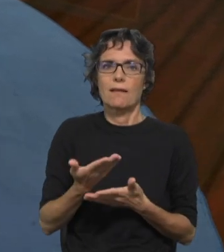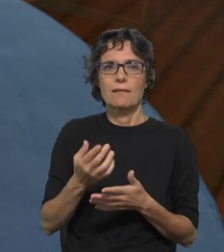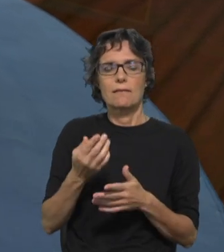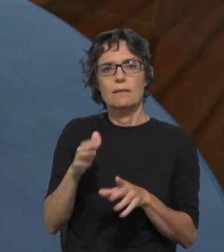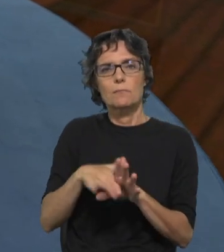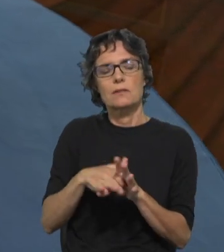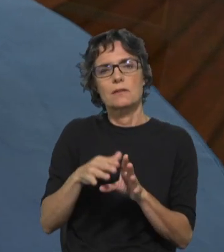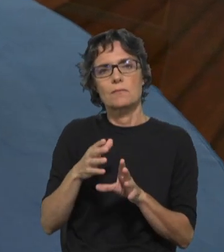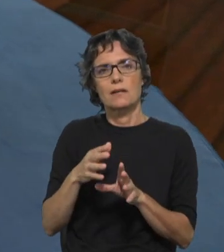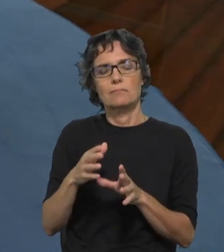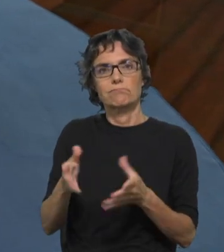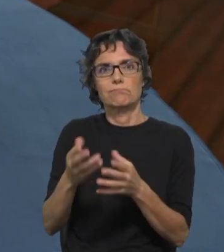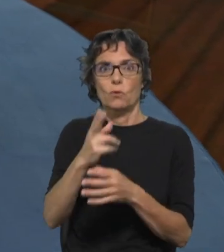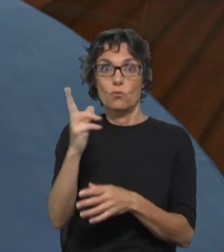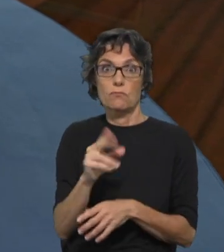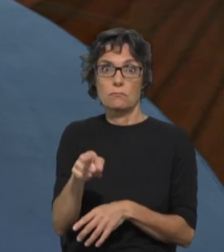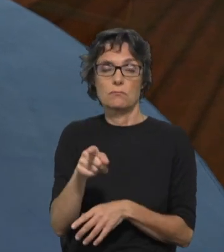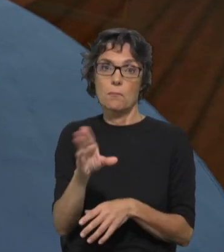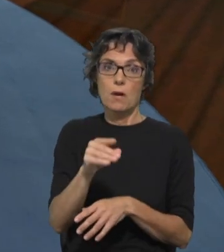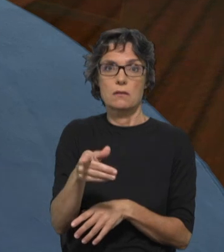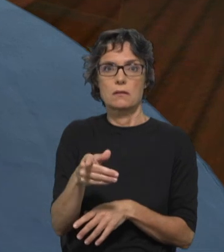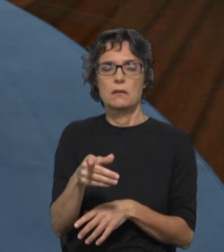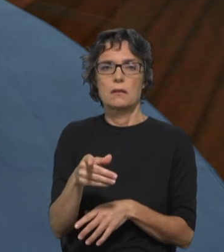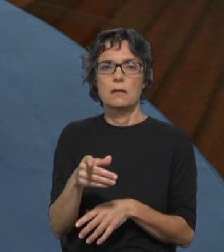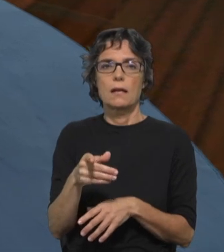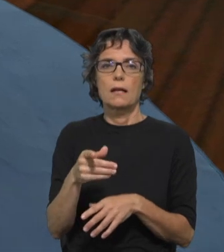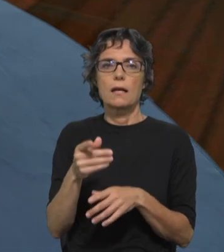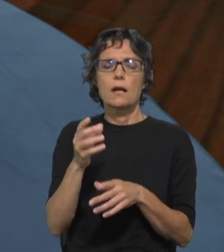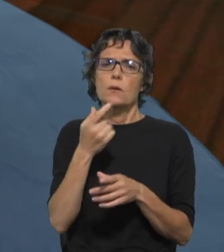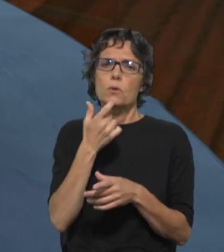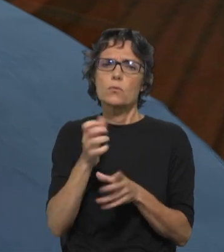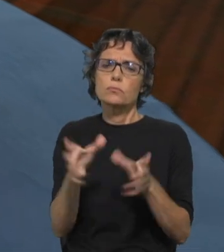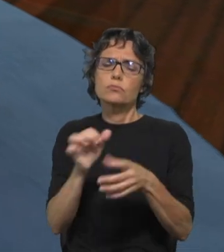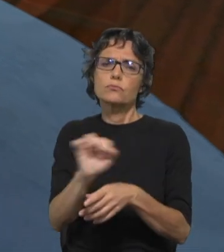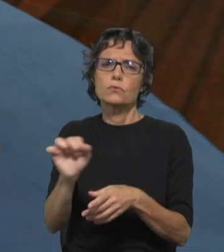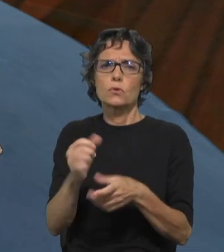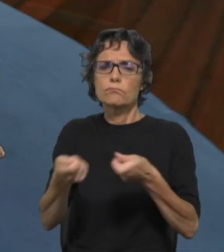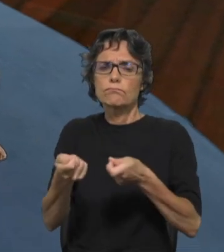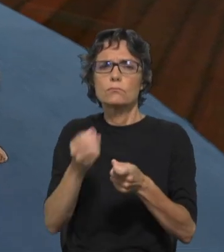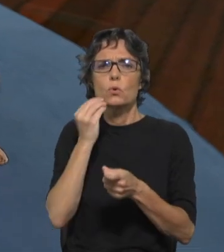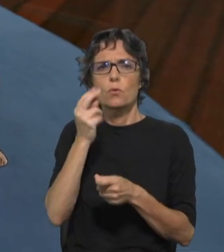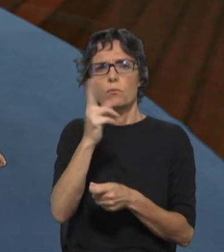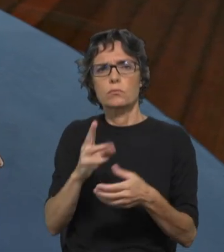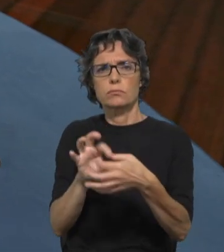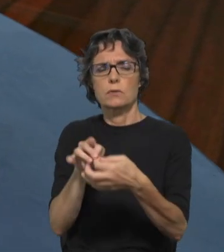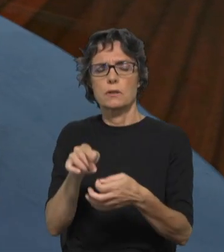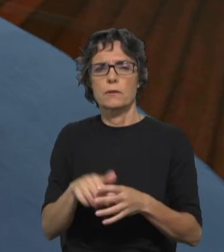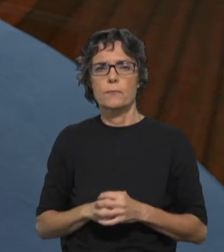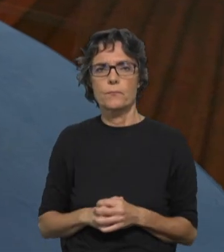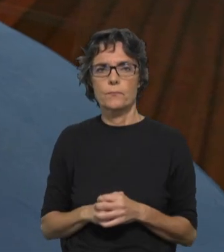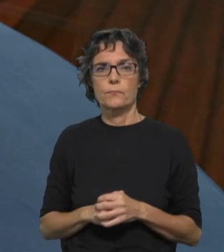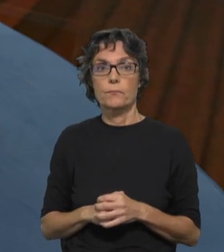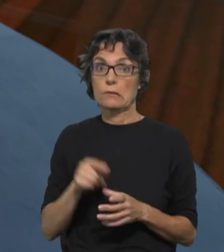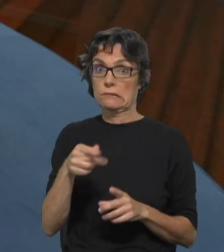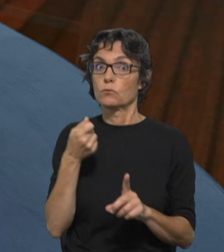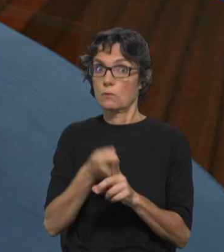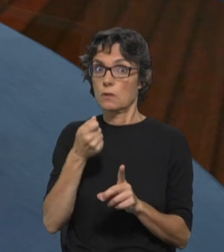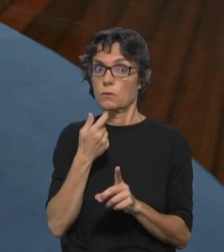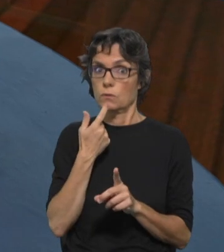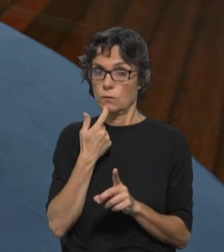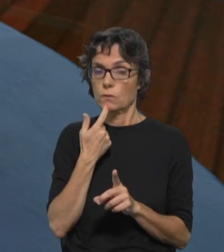é que a congregação se está a envolver, seja na preparação, seja depois no acolhimento dos jovens? Bem, é o grande desafio, não é?